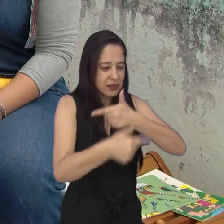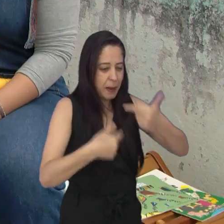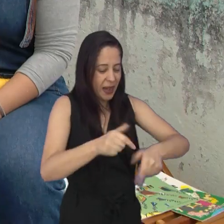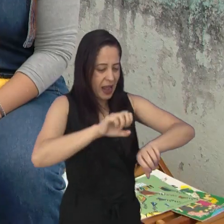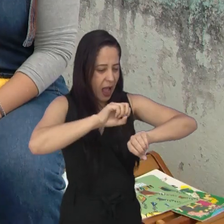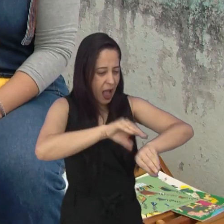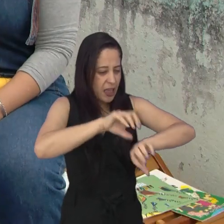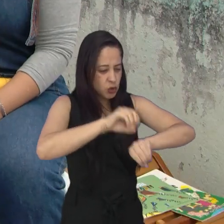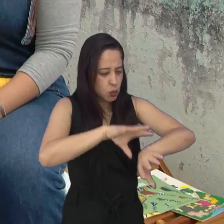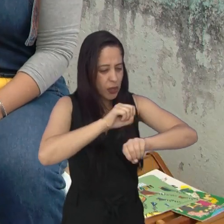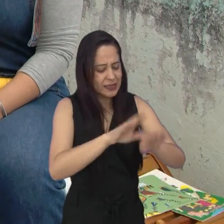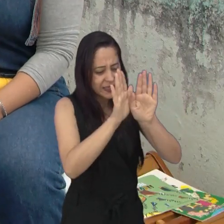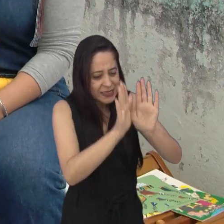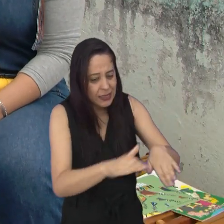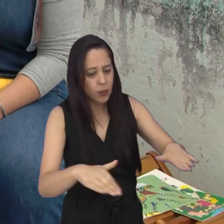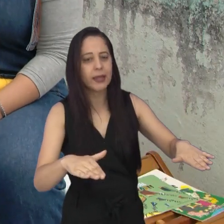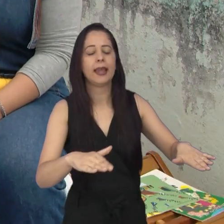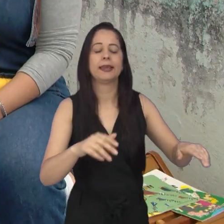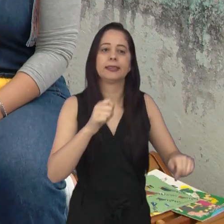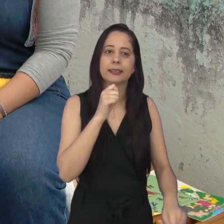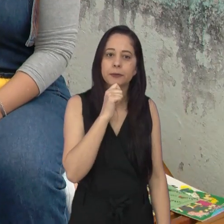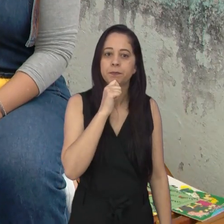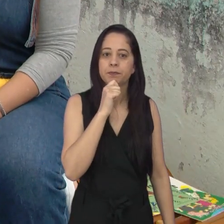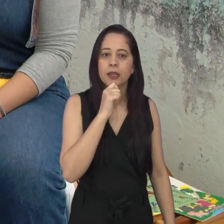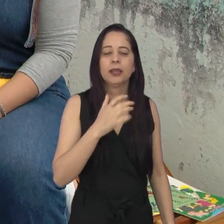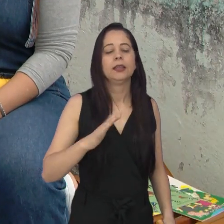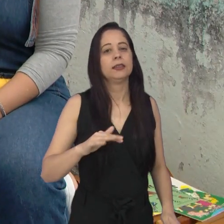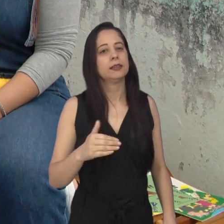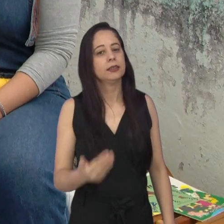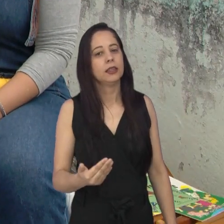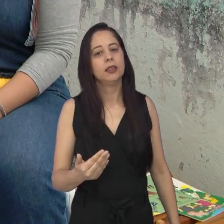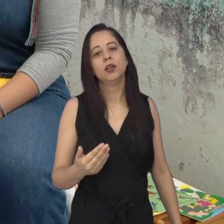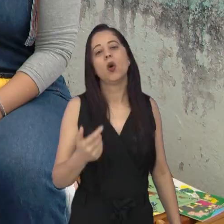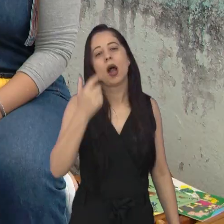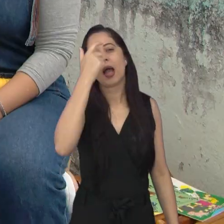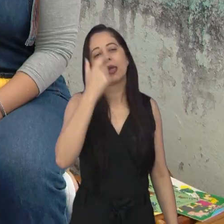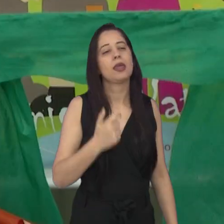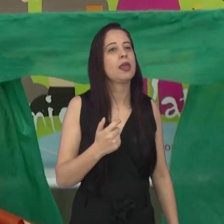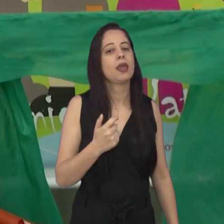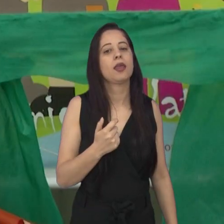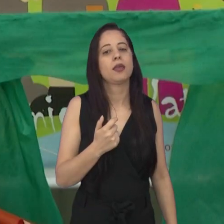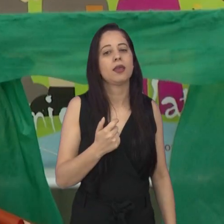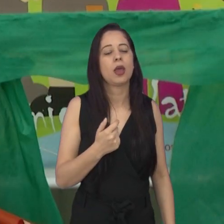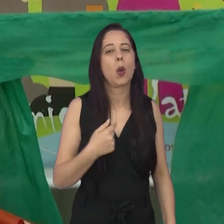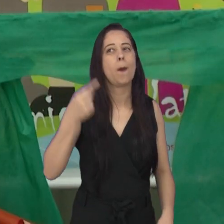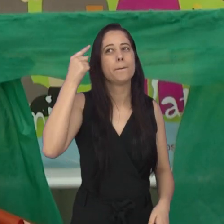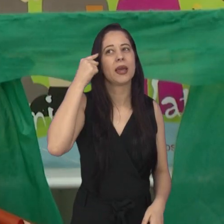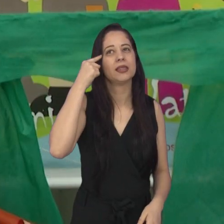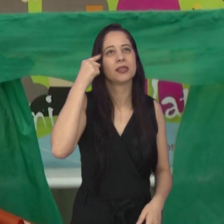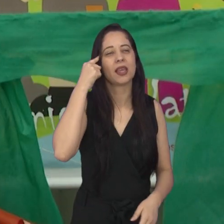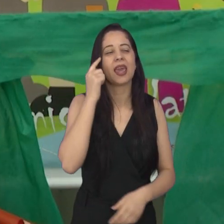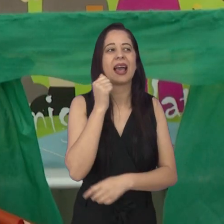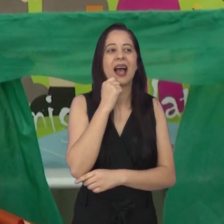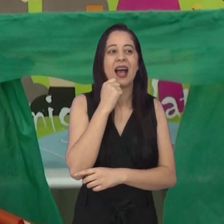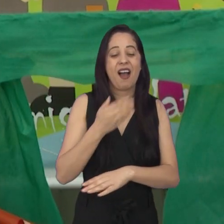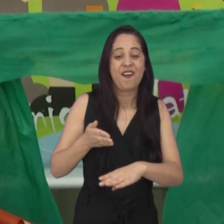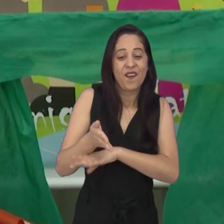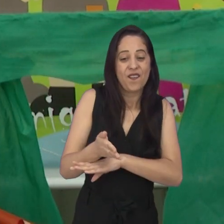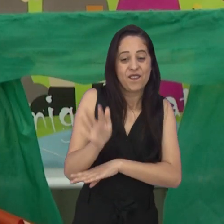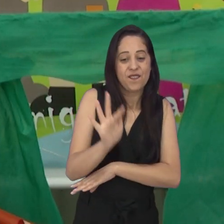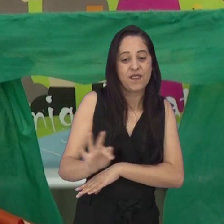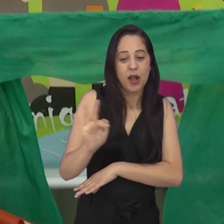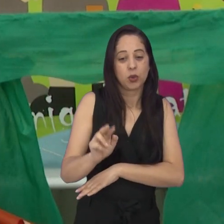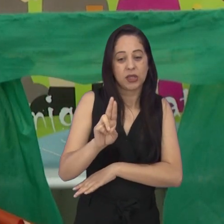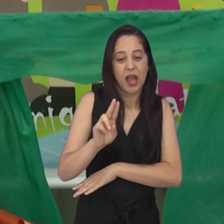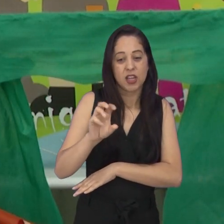tal. Então aí quando eu fui entrar na faculdade, que aí você tinha que pensar, eu tinha que pensar na USP, porque para seguir carreira,